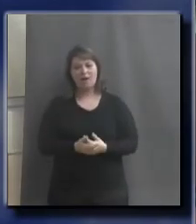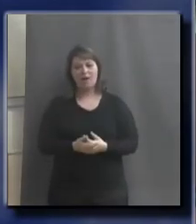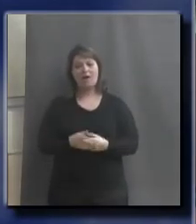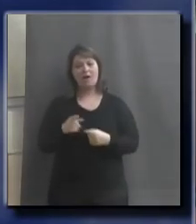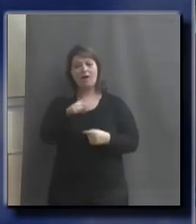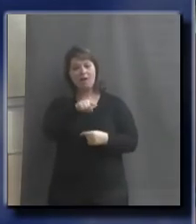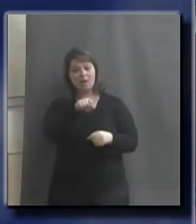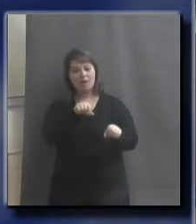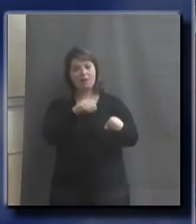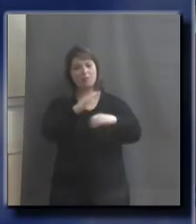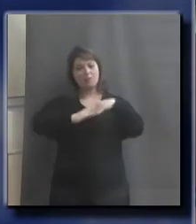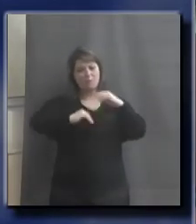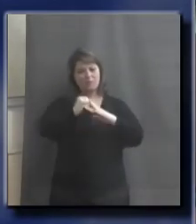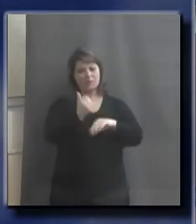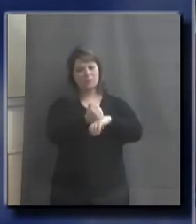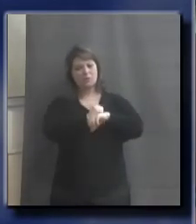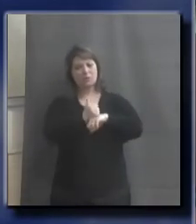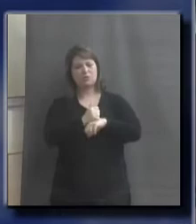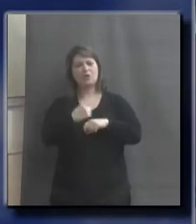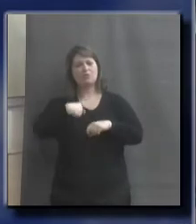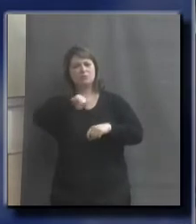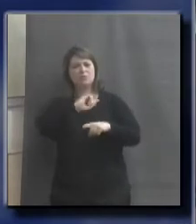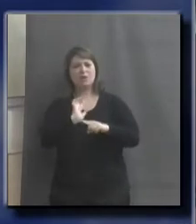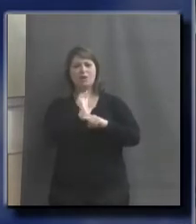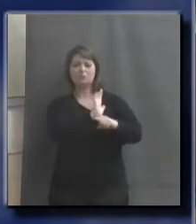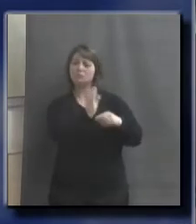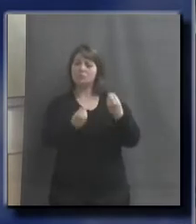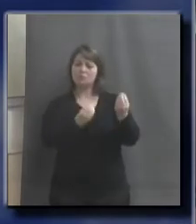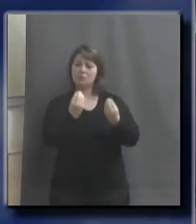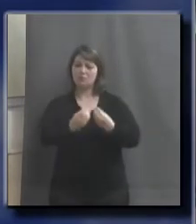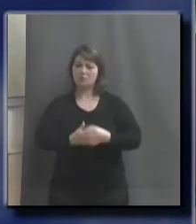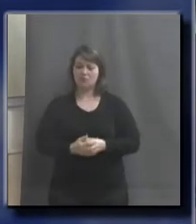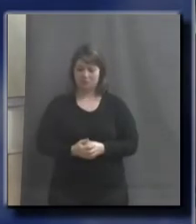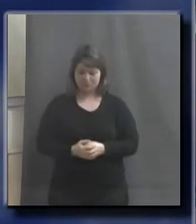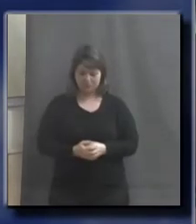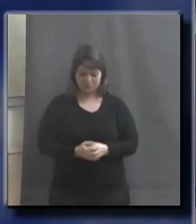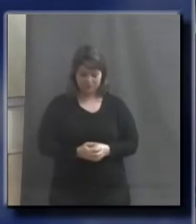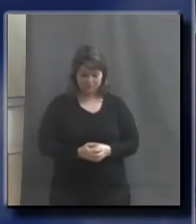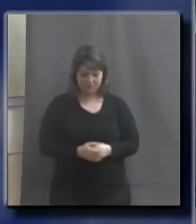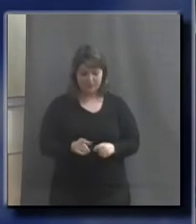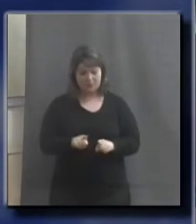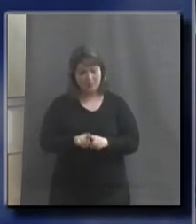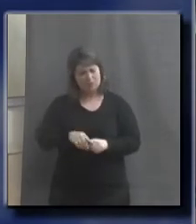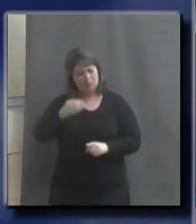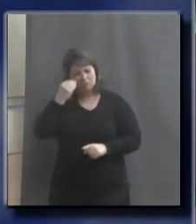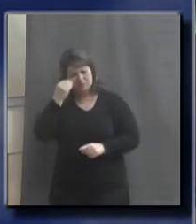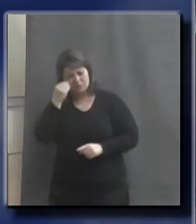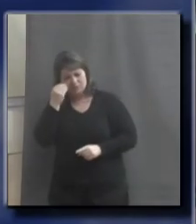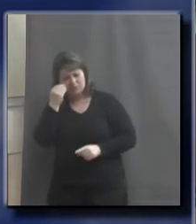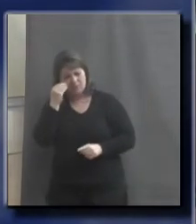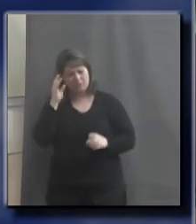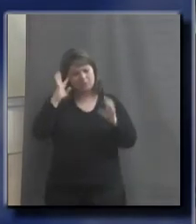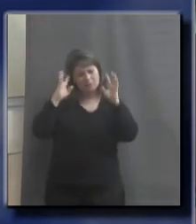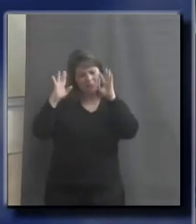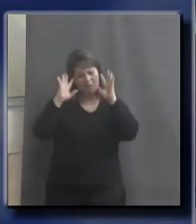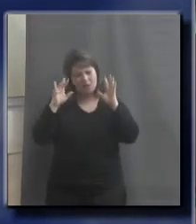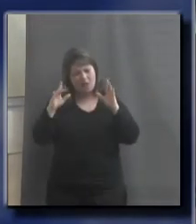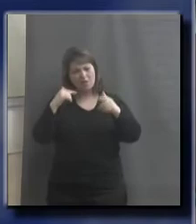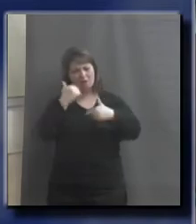profissional, qual é a nossa contribuição enquanto Conselho, né? E aí, tentei fazer o exercício de